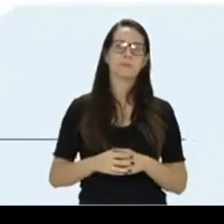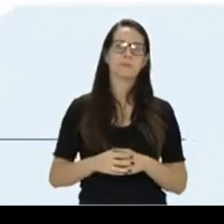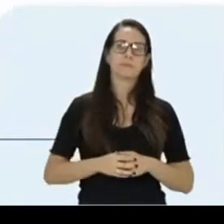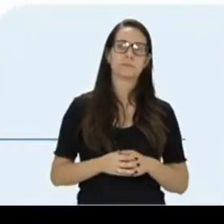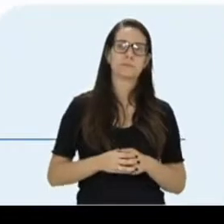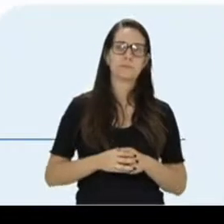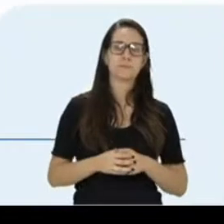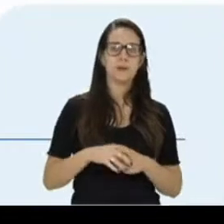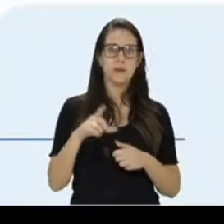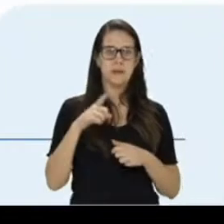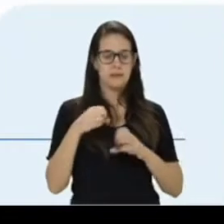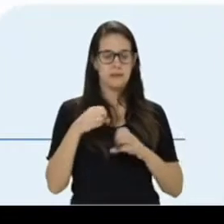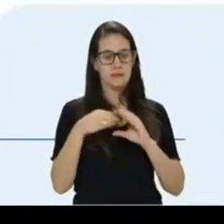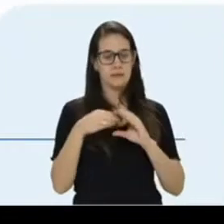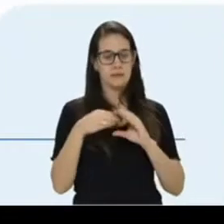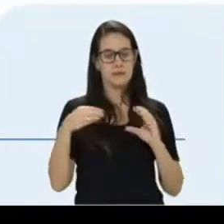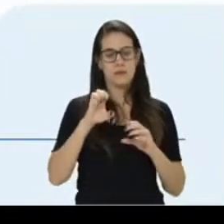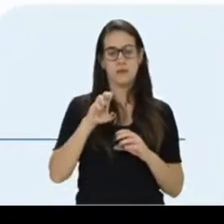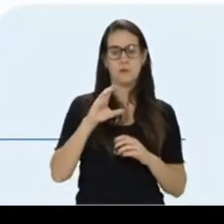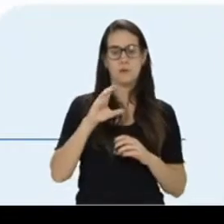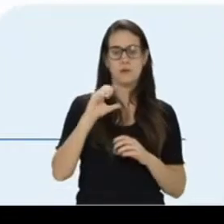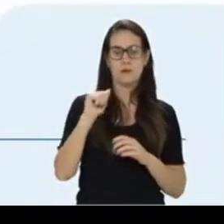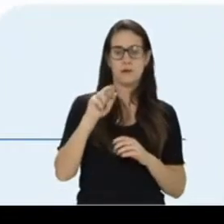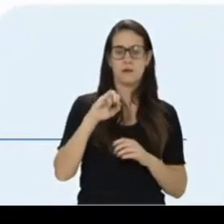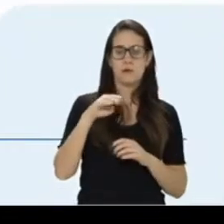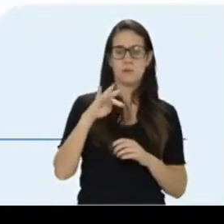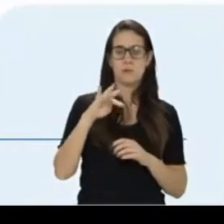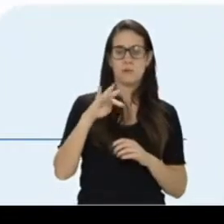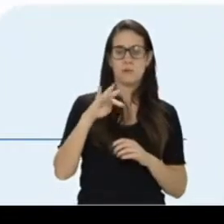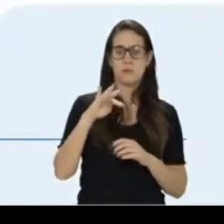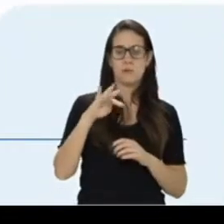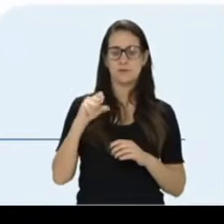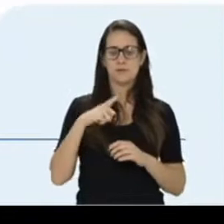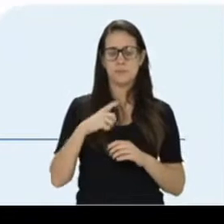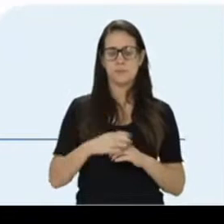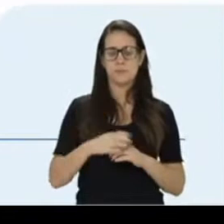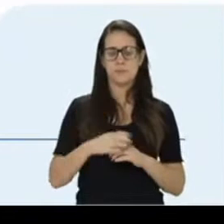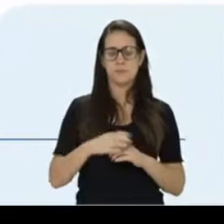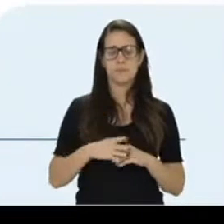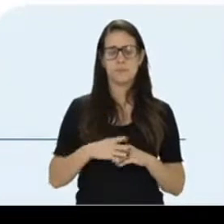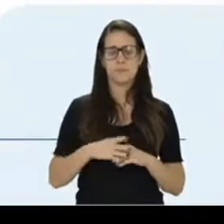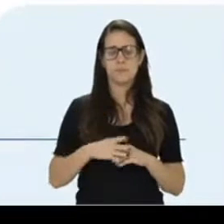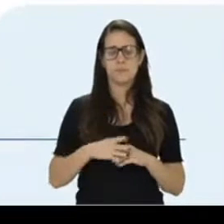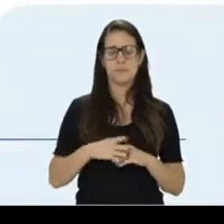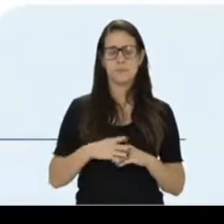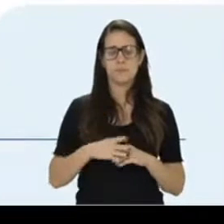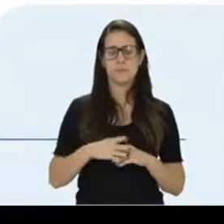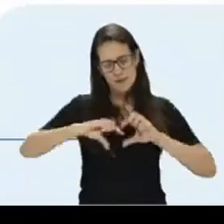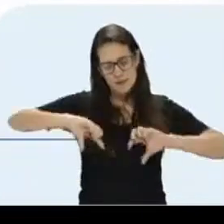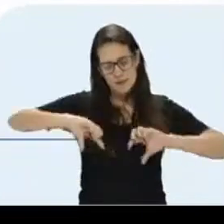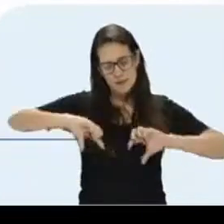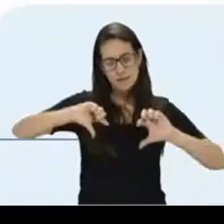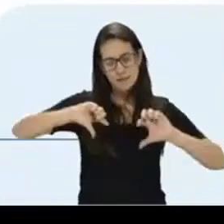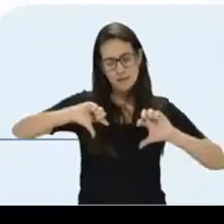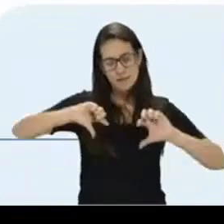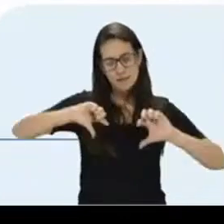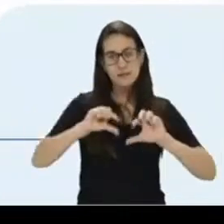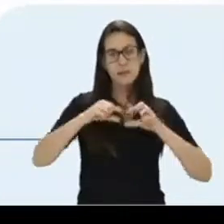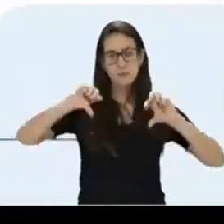encontramos carioteca em células eucariontes, possui essas pontuações. Então, se vocês observarem, nós temos um espaço